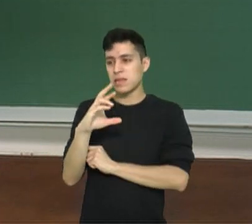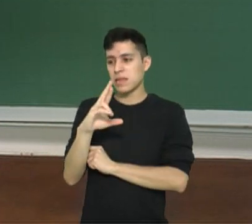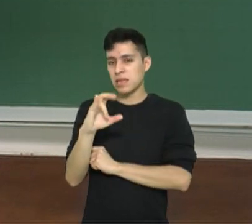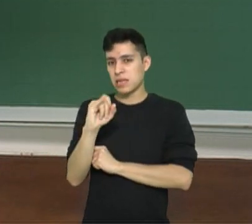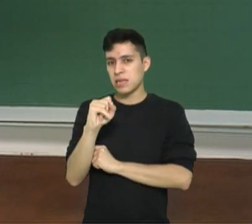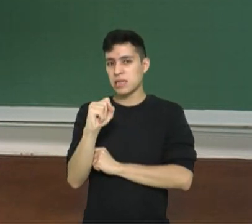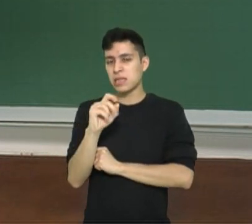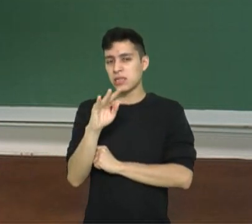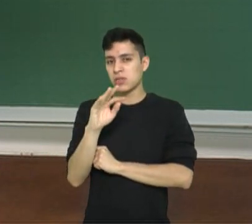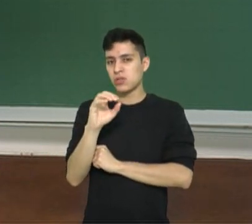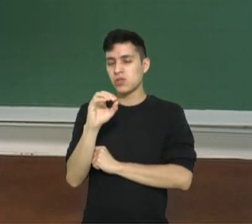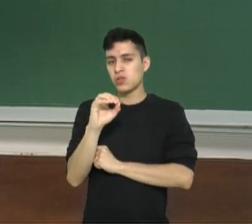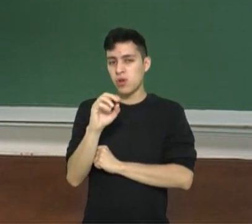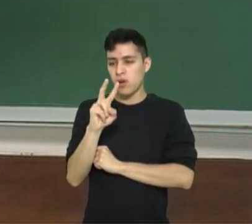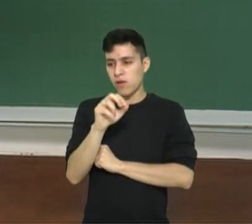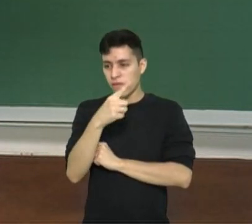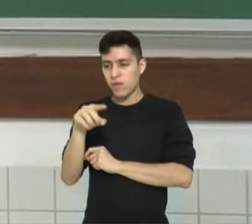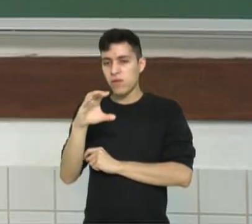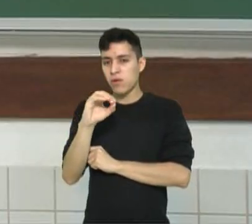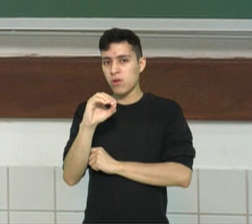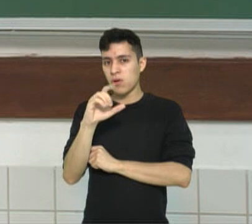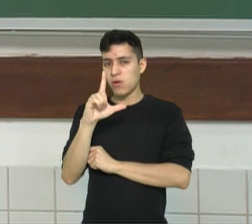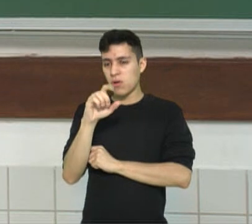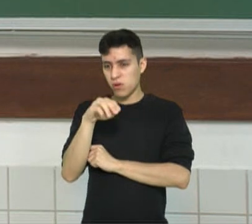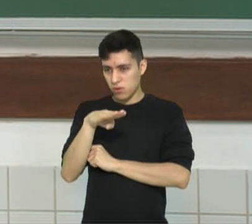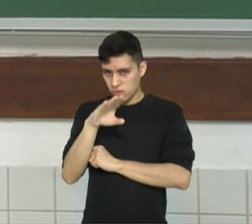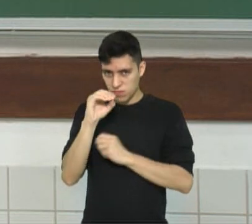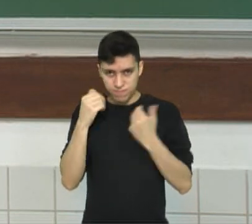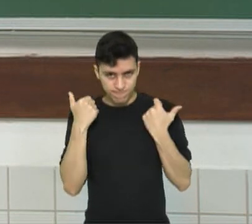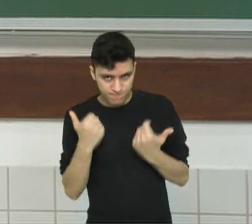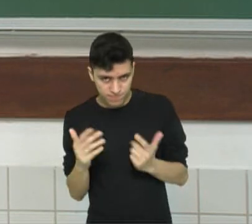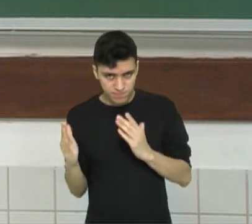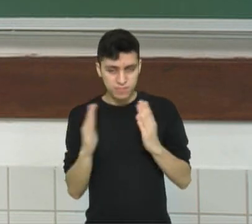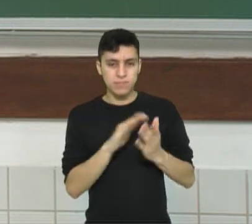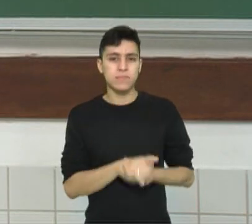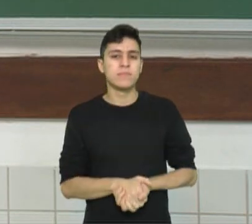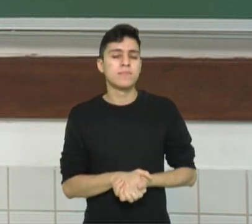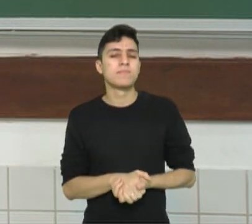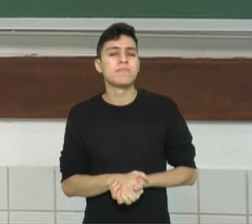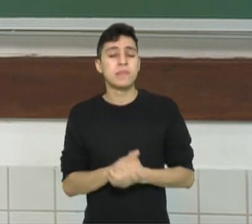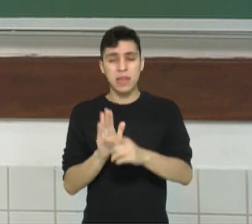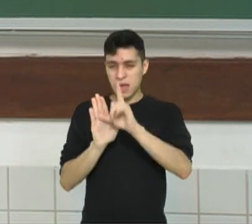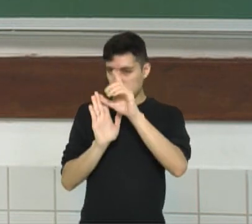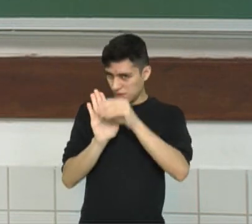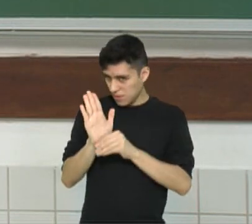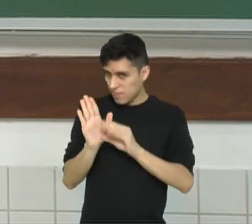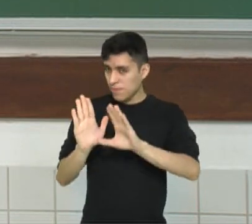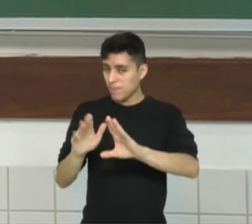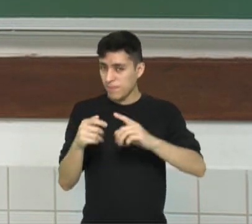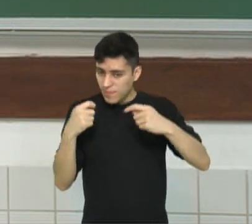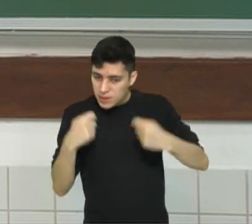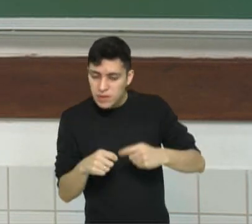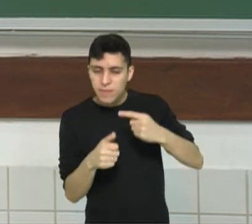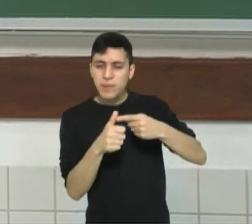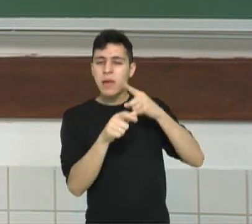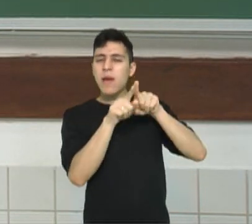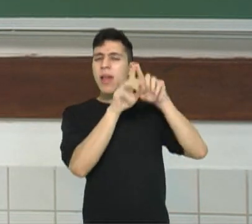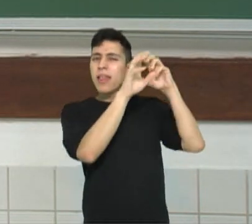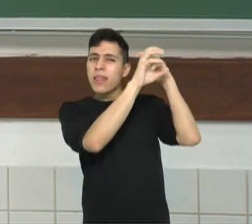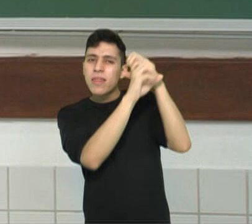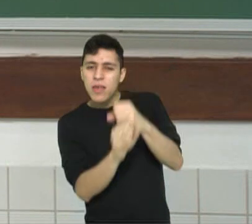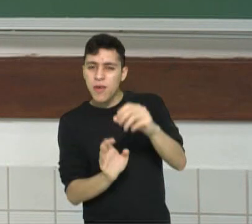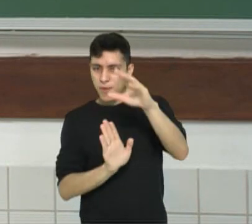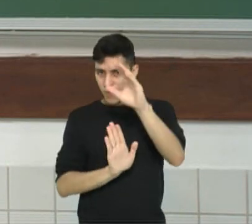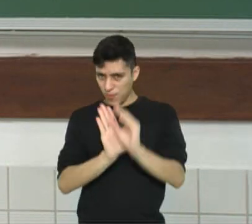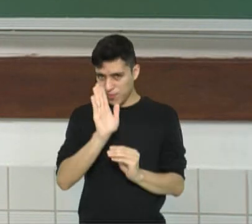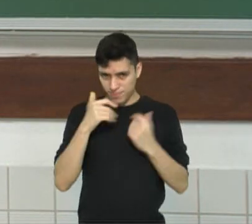Colombo, ok? Então vamos lá? Bom, antes da gente chegar no nosso conteúdo, a gente tem que retomar o que nós estamos estudando, como